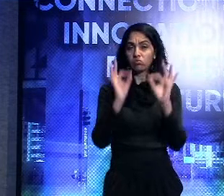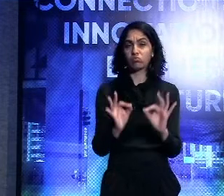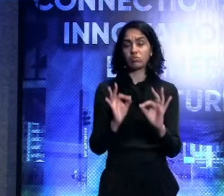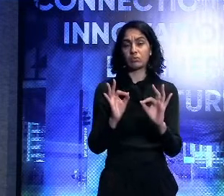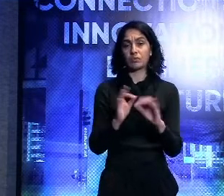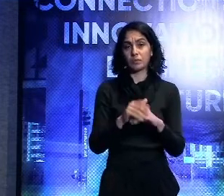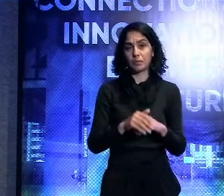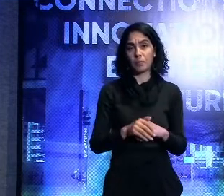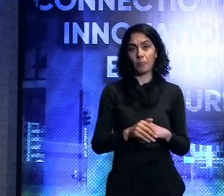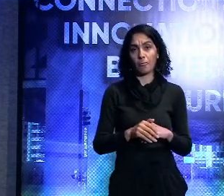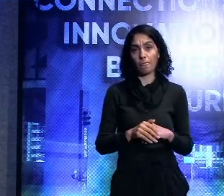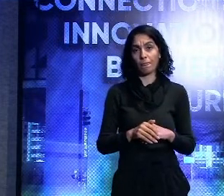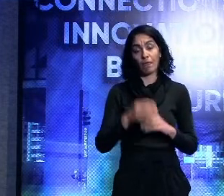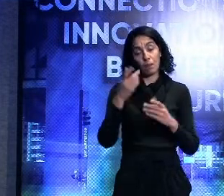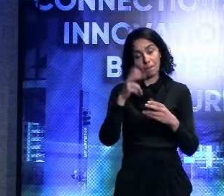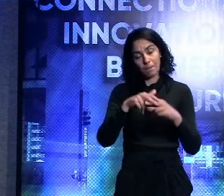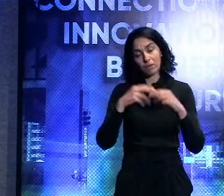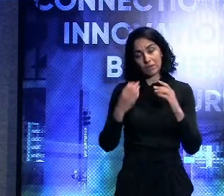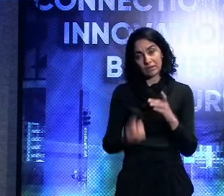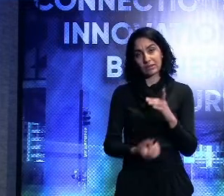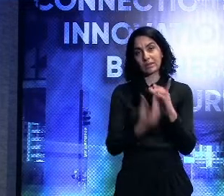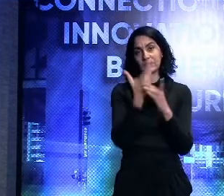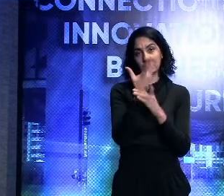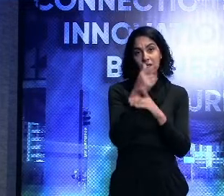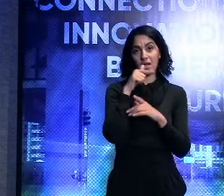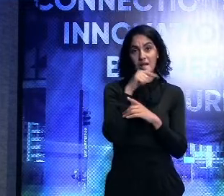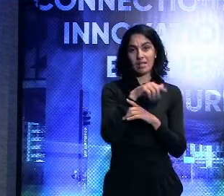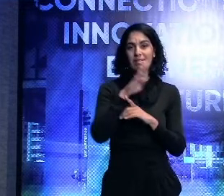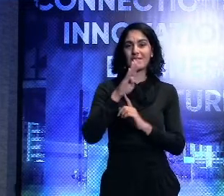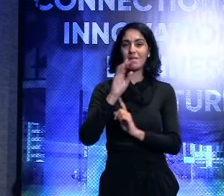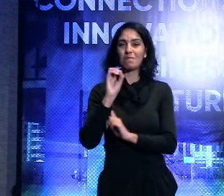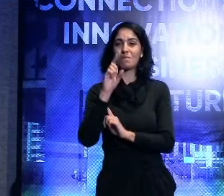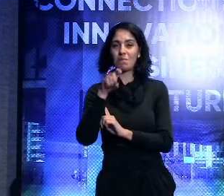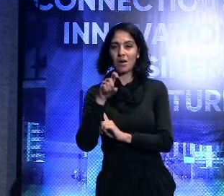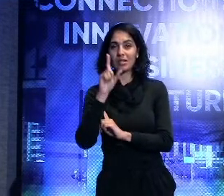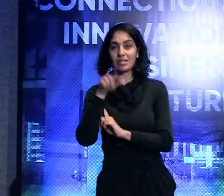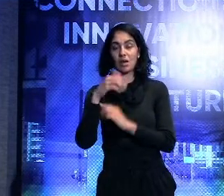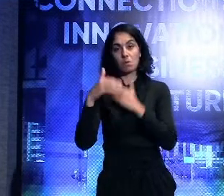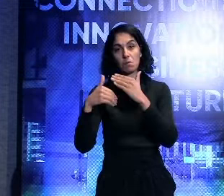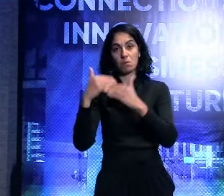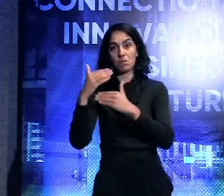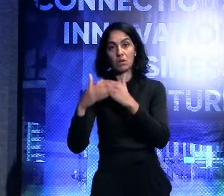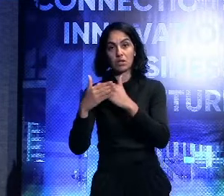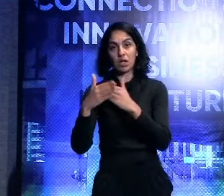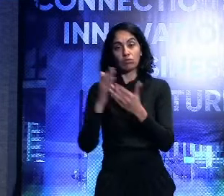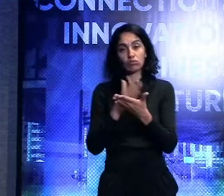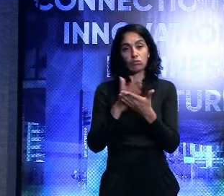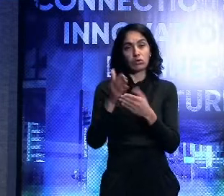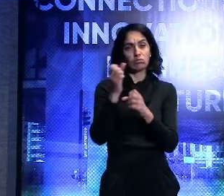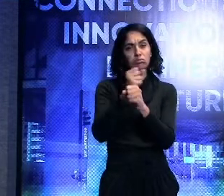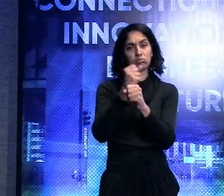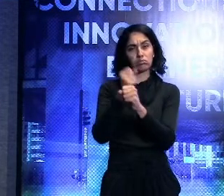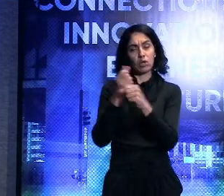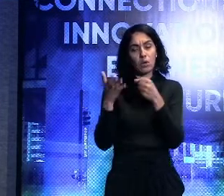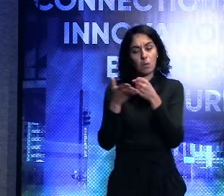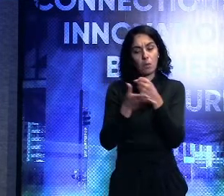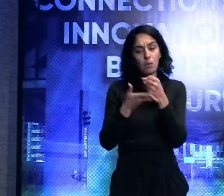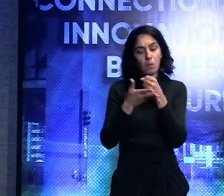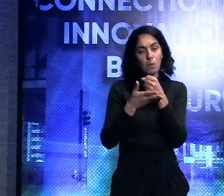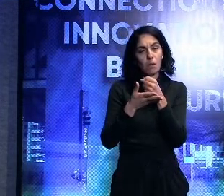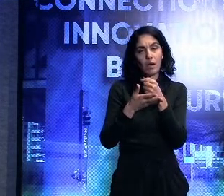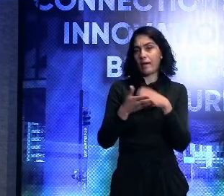foi assim que nasceu a Design Sprint Box, que é um processo que nós começamos a construir baseado nas nossas próprias